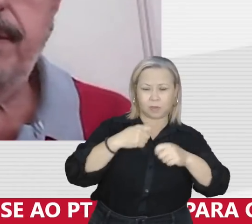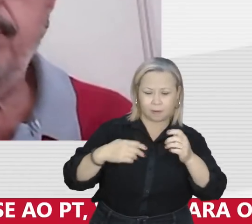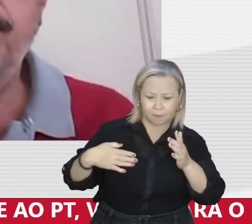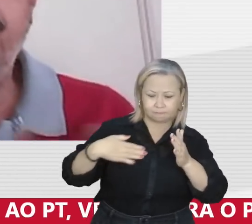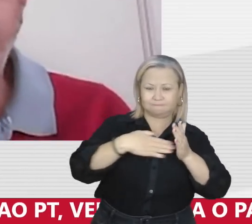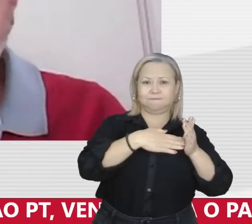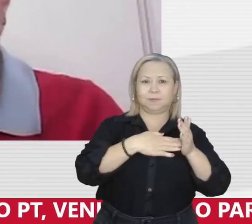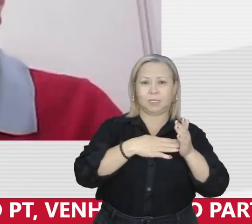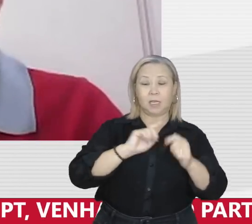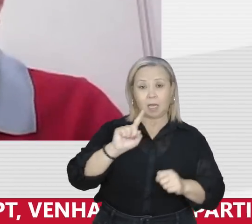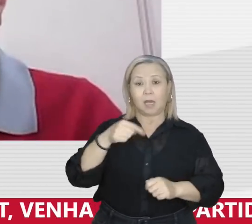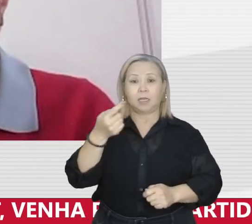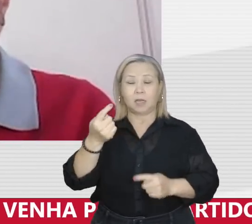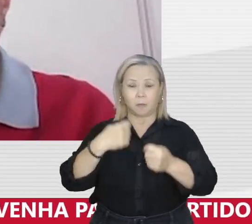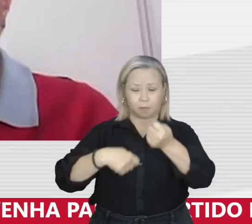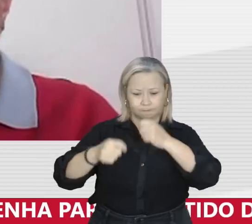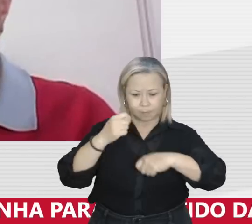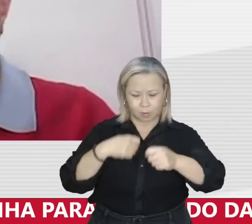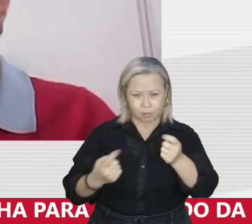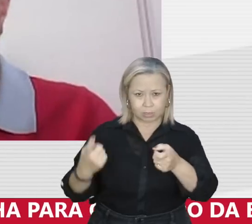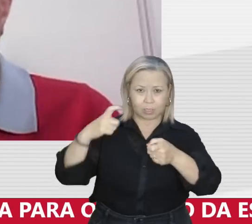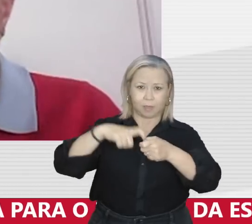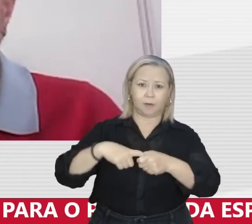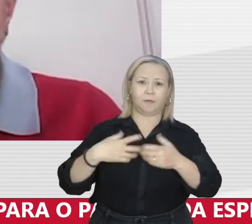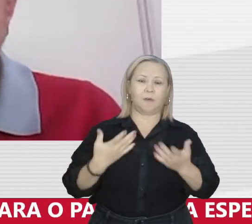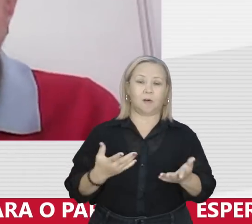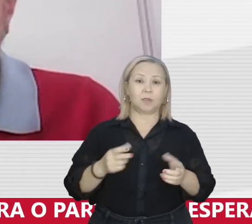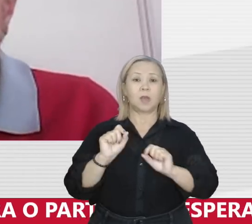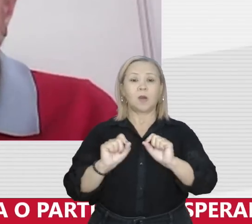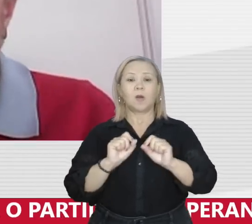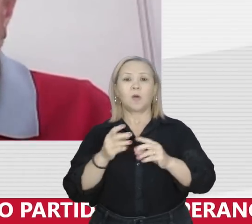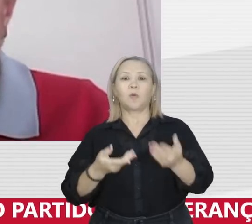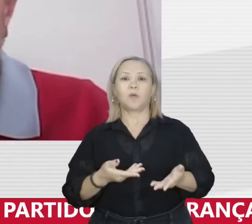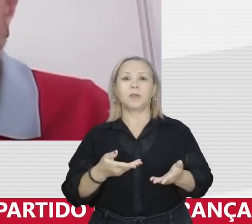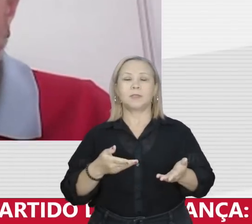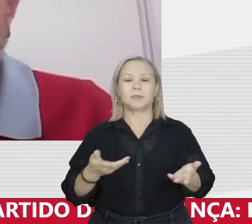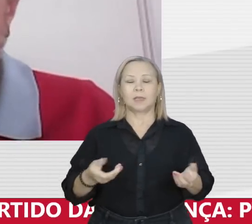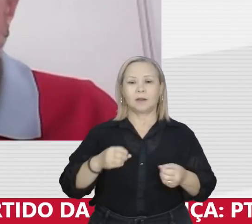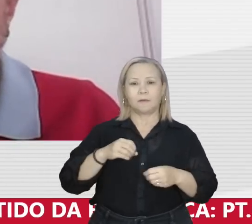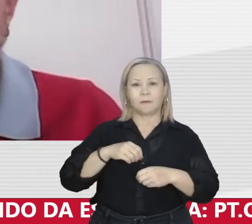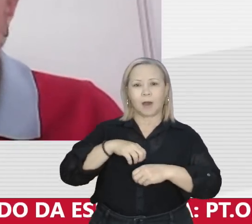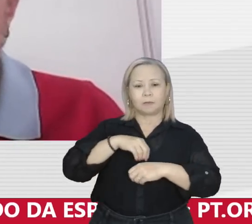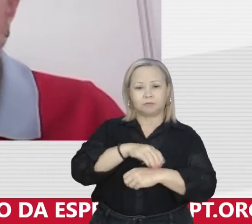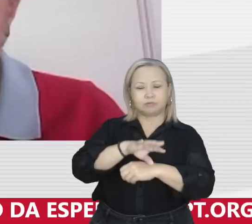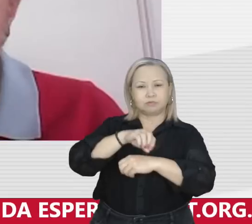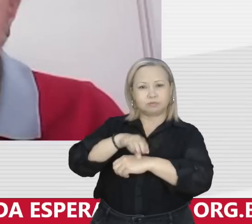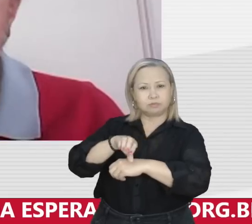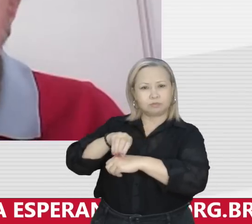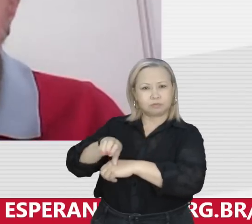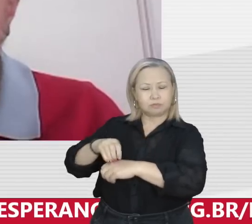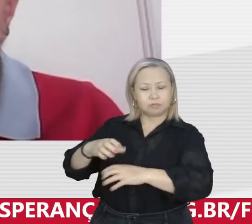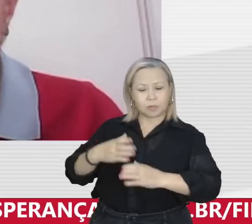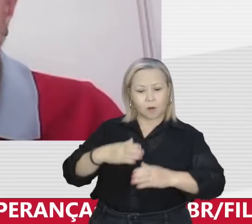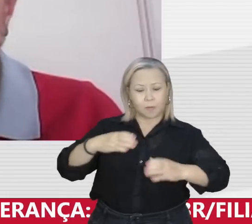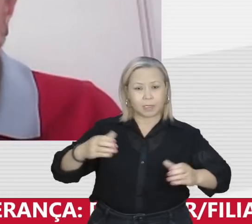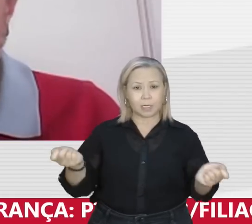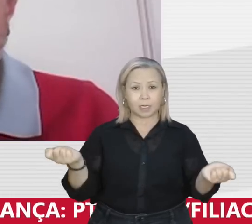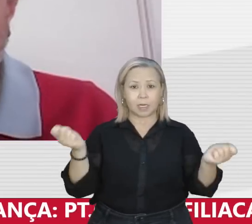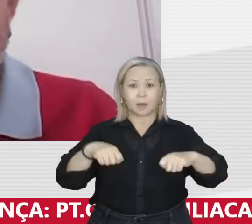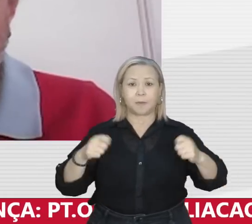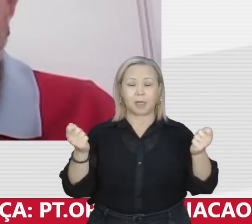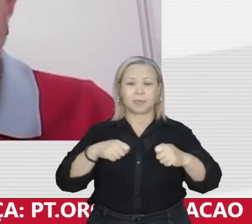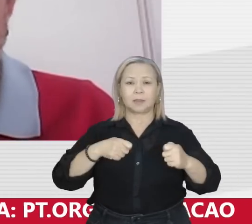limite, negocia e volta. E com isso ele vai estendendo a sua capacidade de